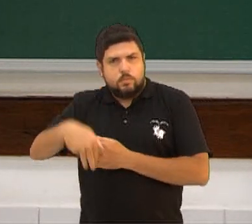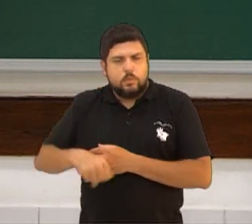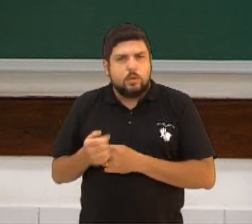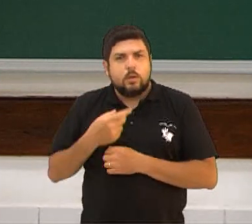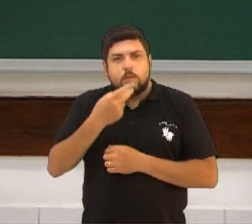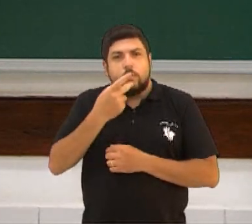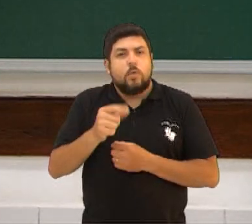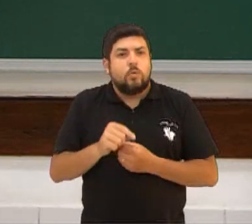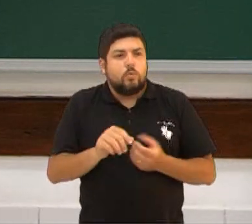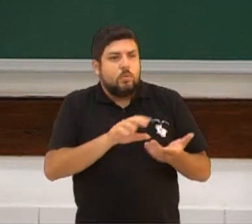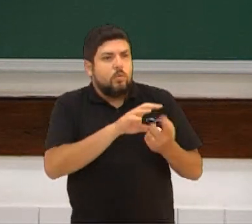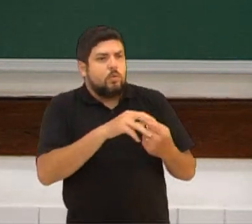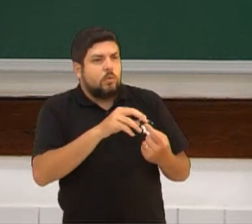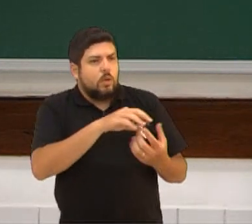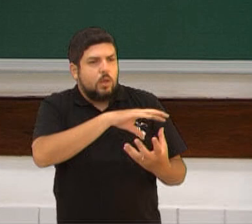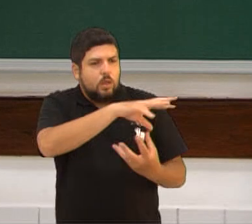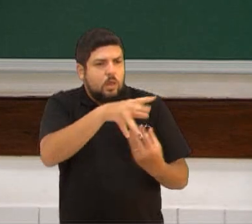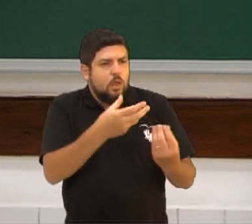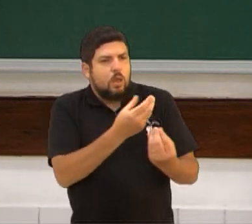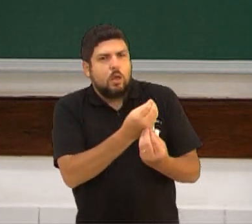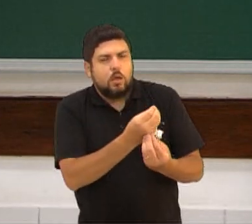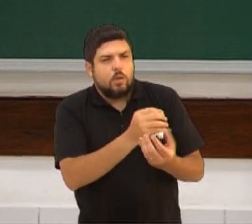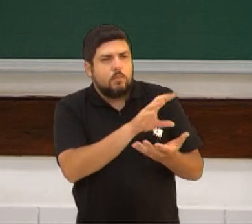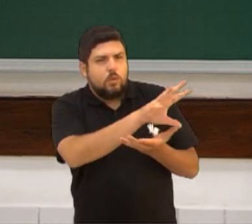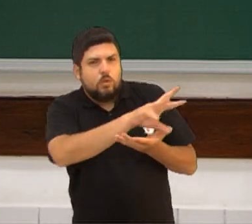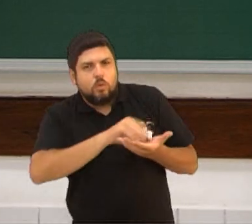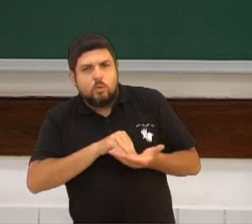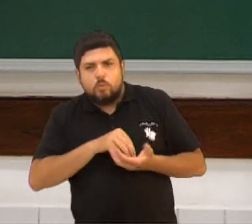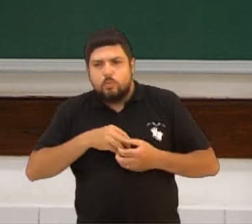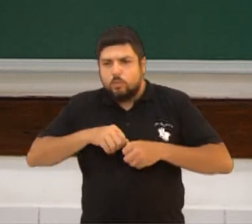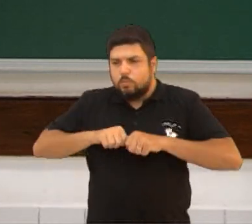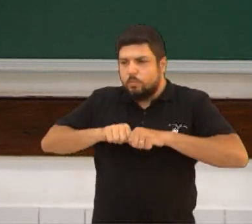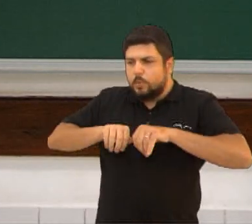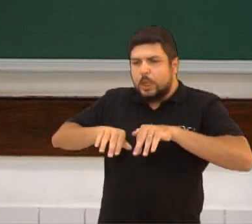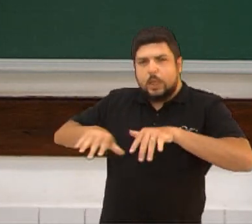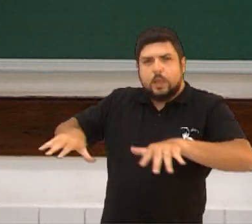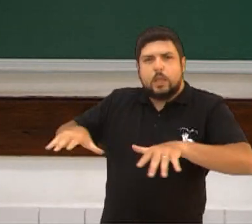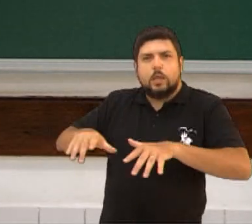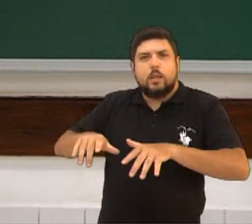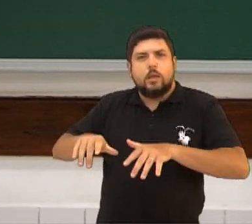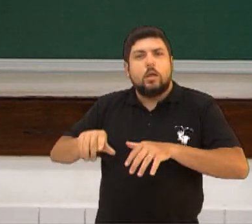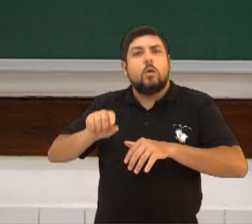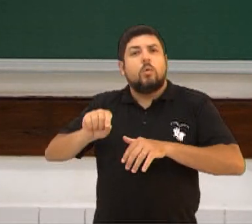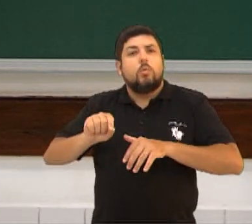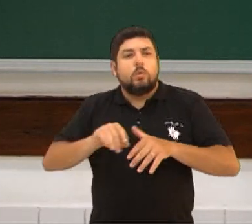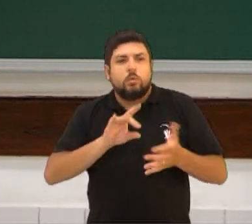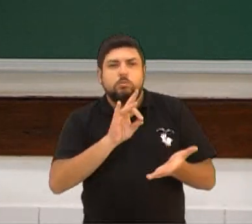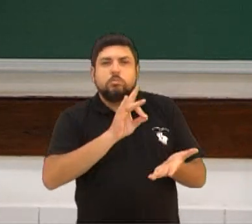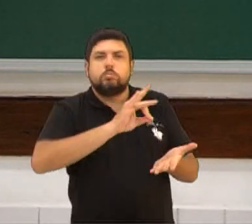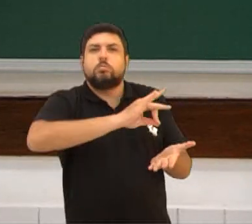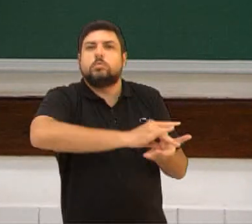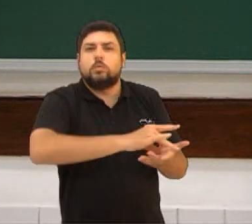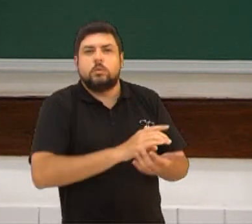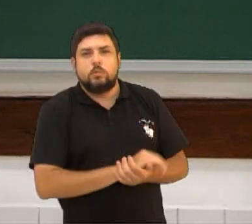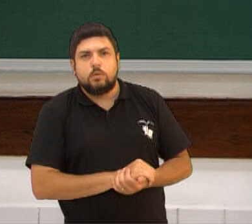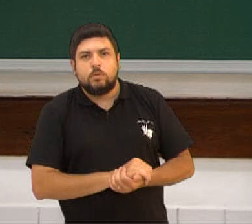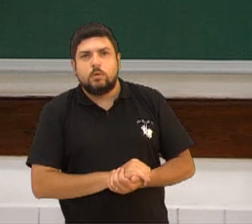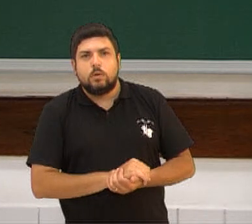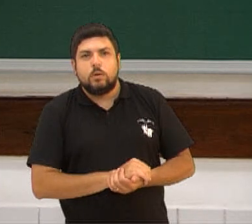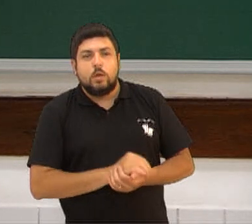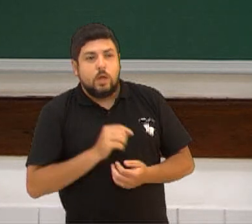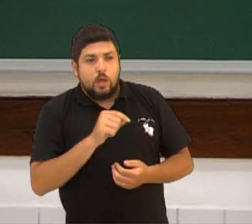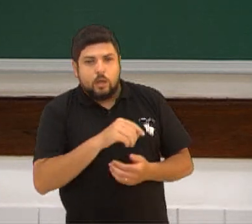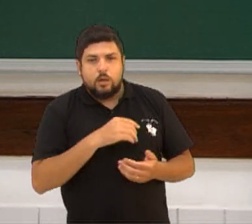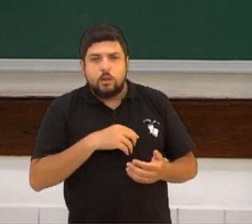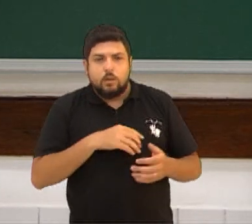reprodução em massa das imagens, das ideias? A questão da originalidade. Então, essa reprodução em